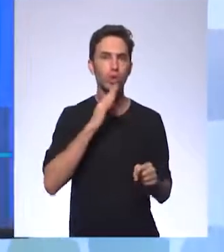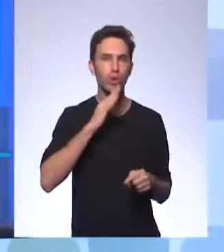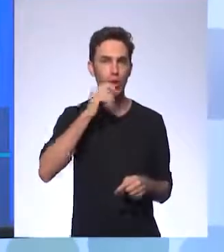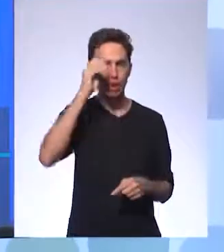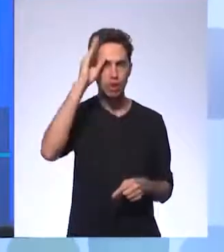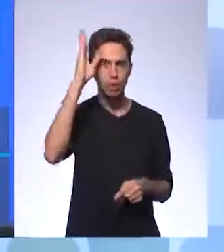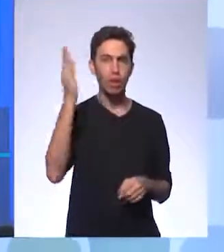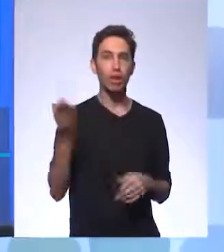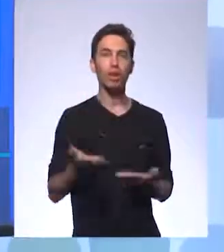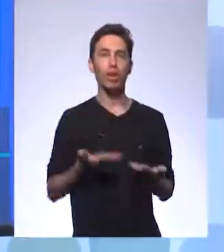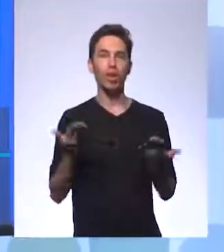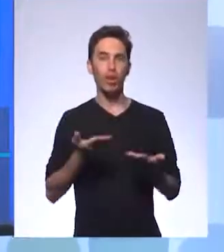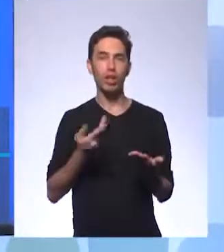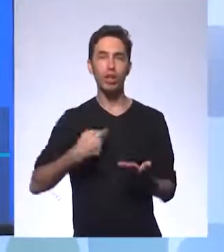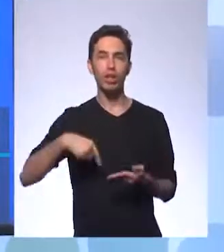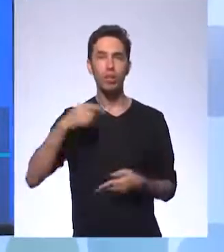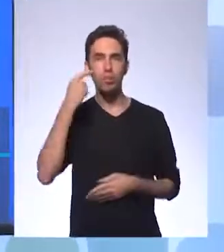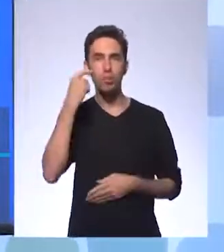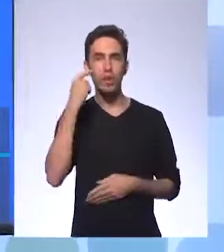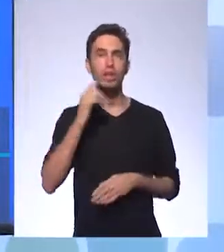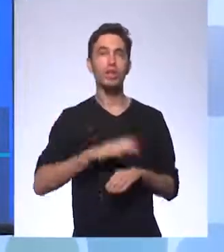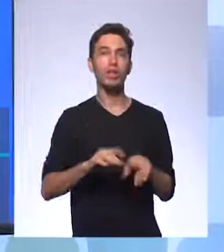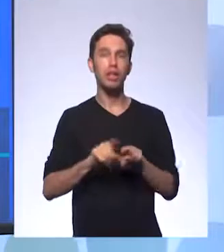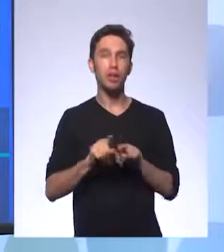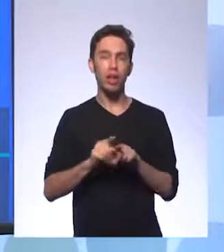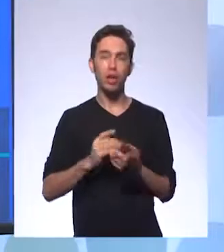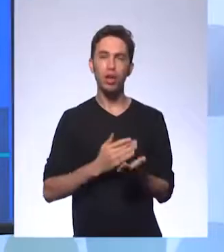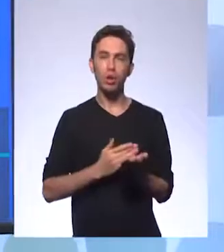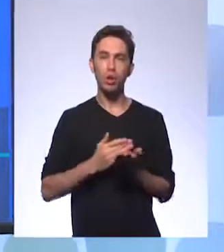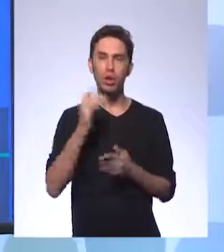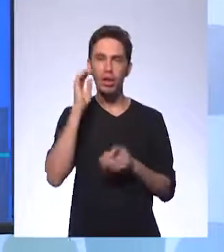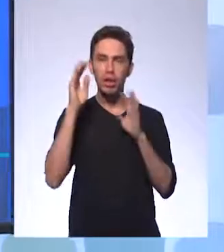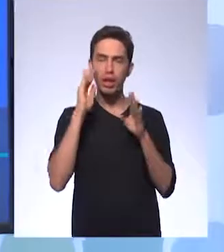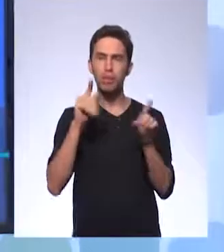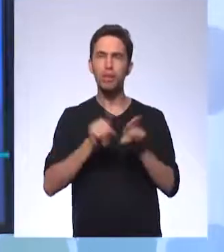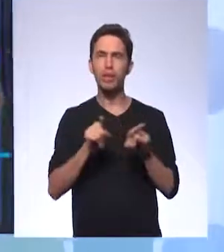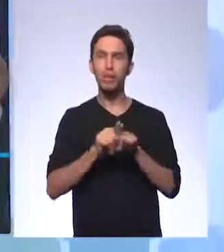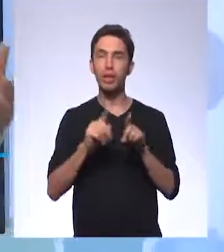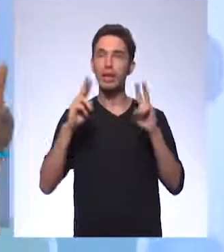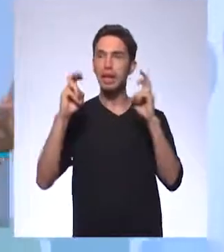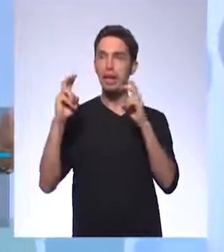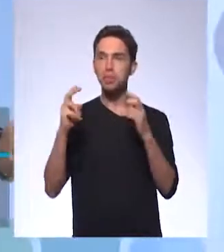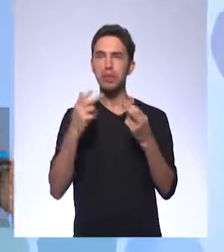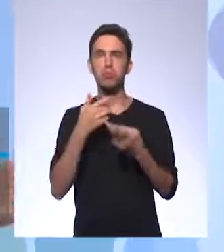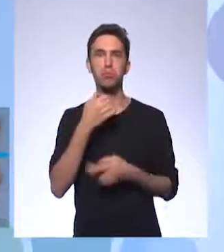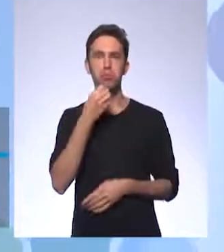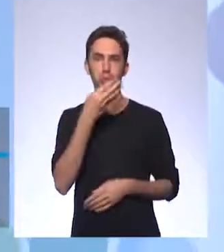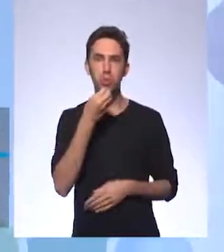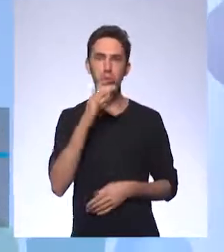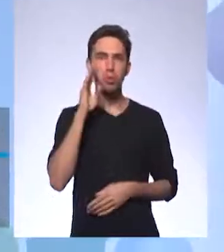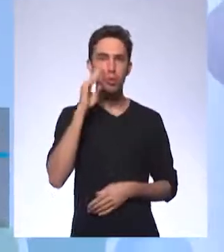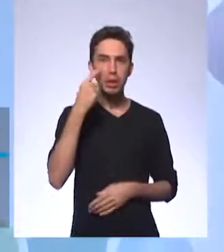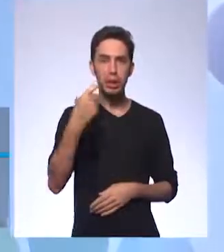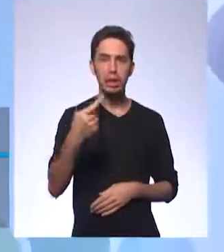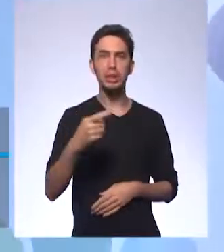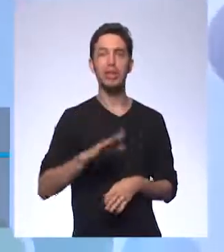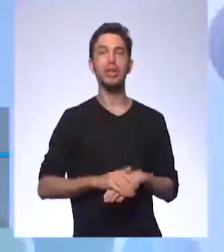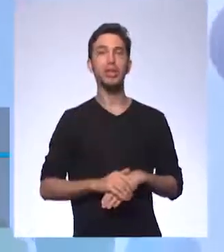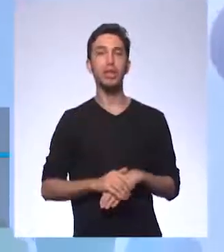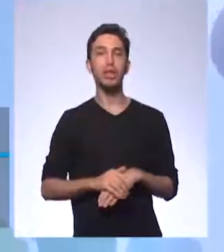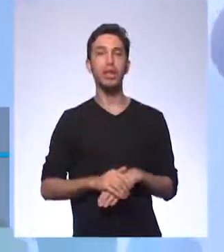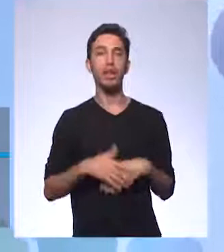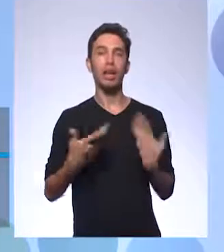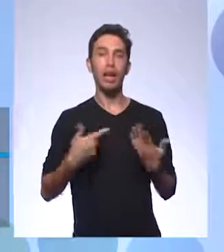para poder utilizar, muitos temas interessantes, desdobramentos muito profundos relacionados